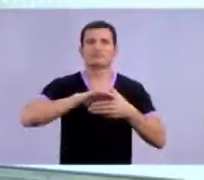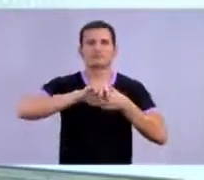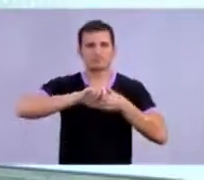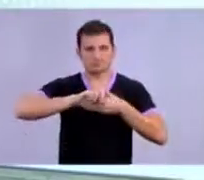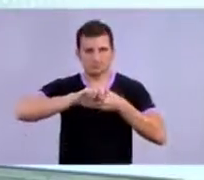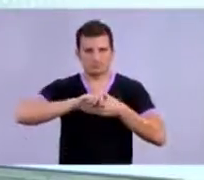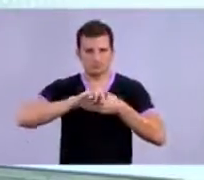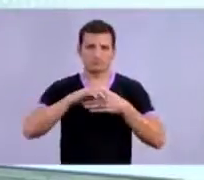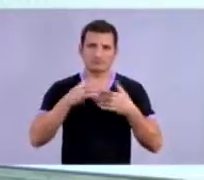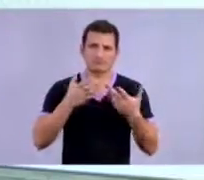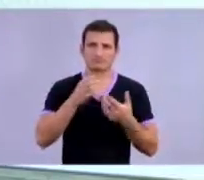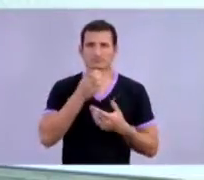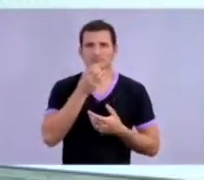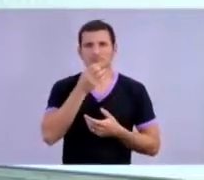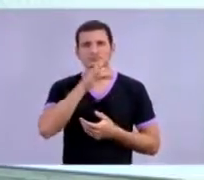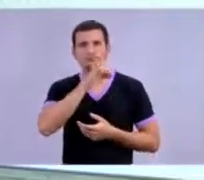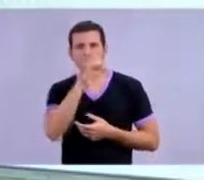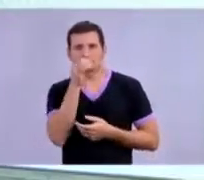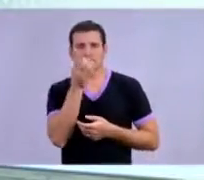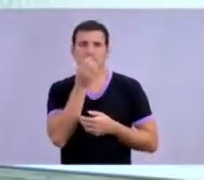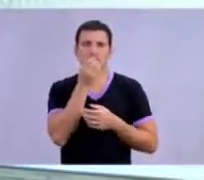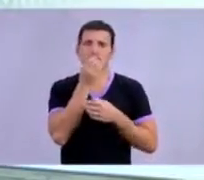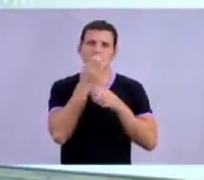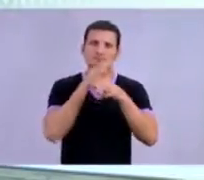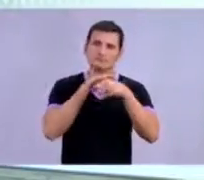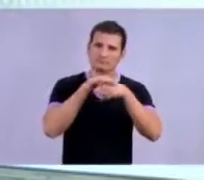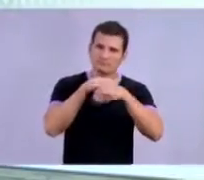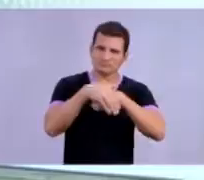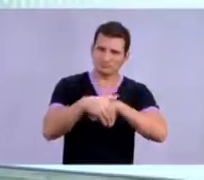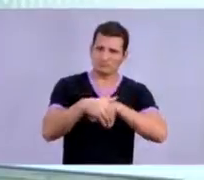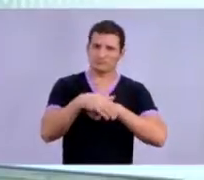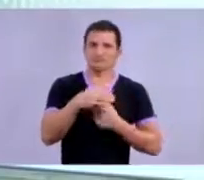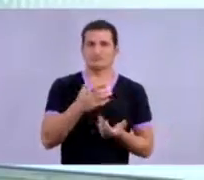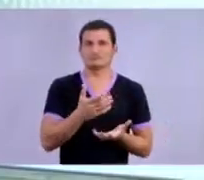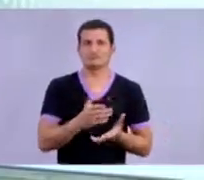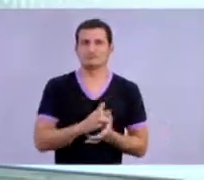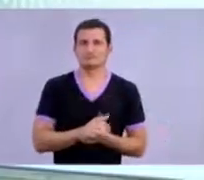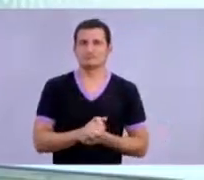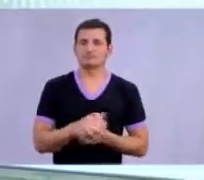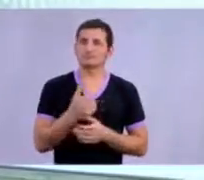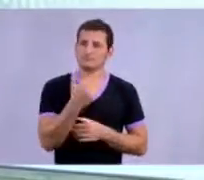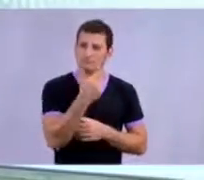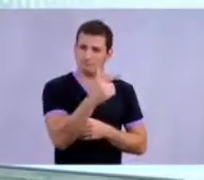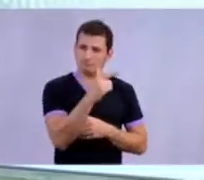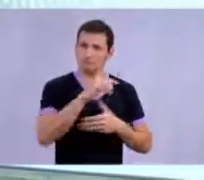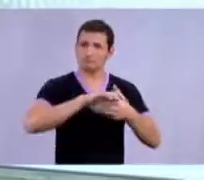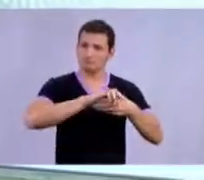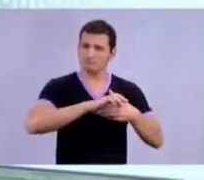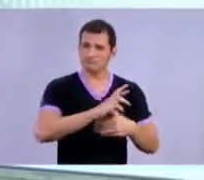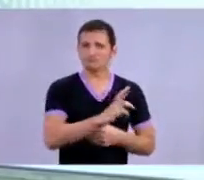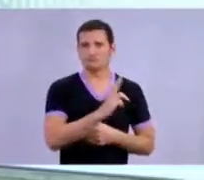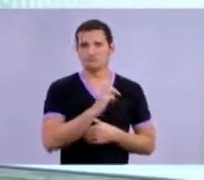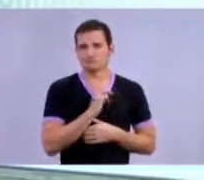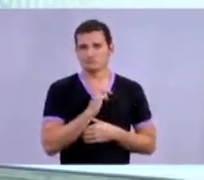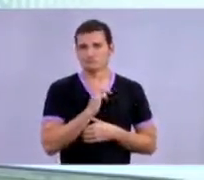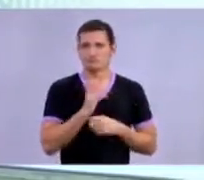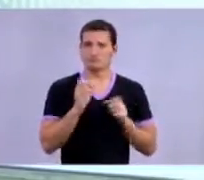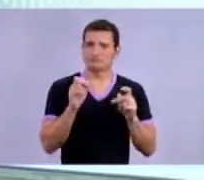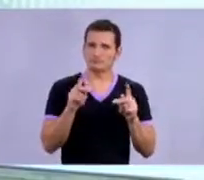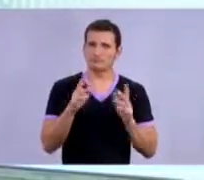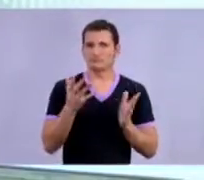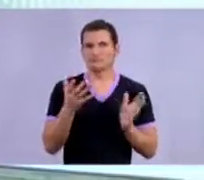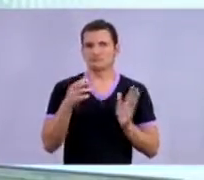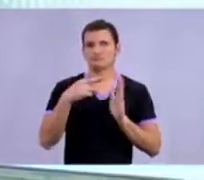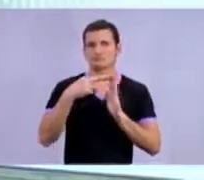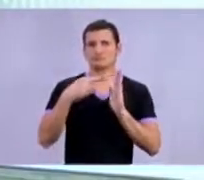vai cumprimentar, dar um bom dia, uma boa noite, e o outro que recebeu esse cumprimento responde, ok? Então, uma regra,